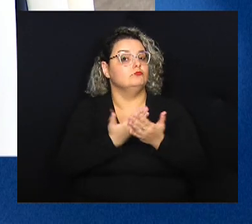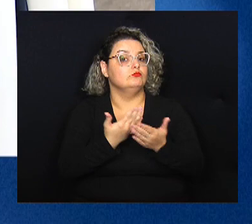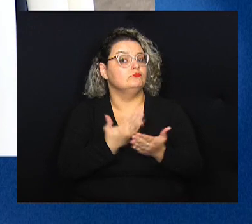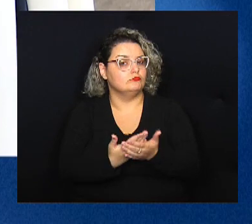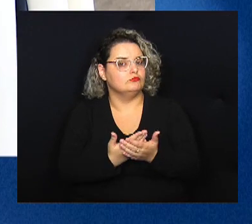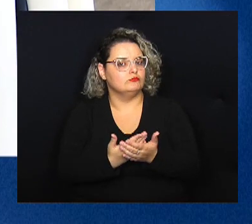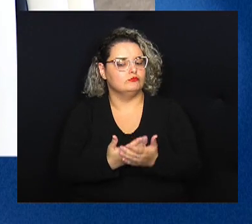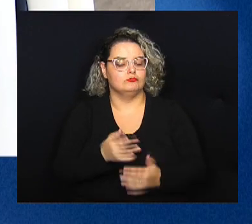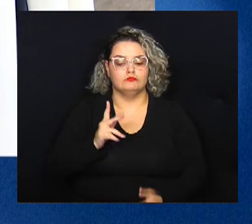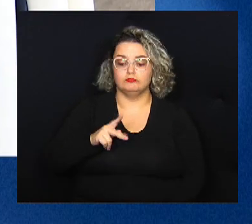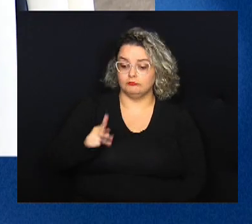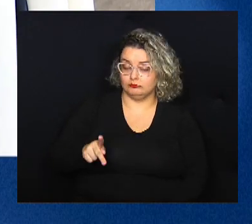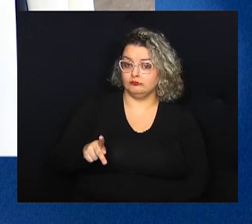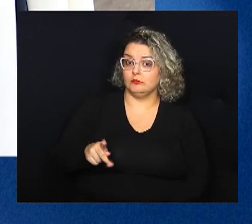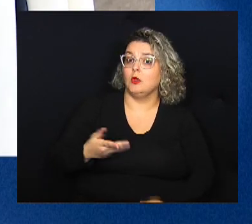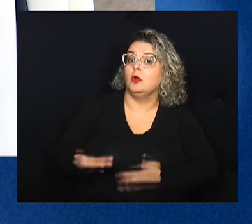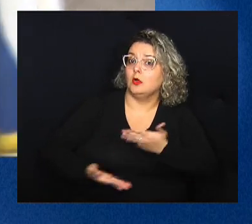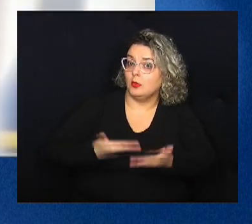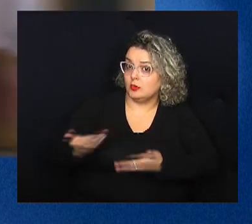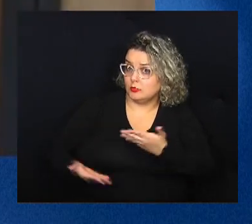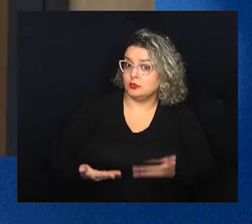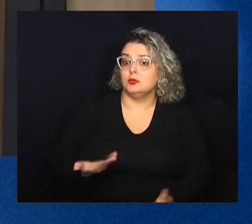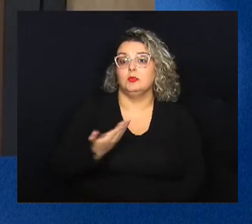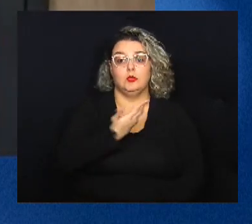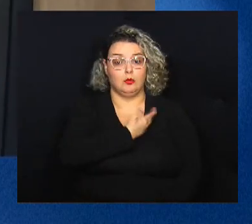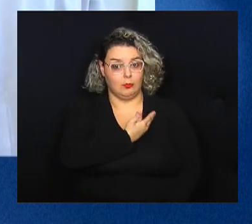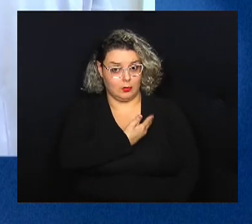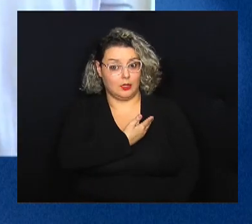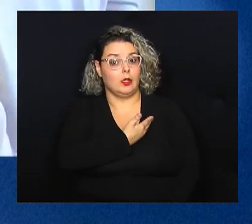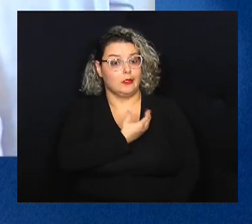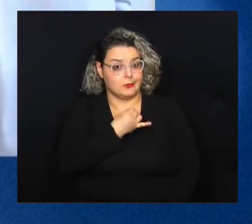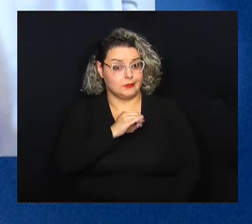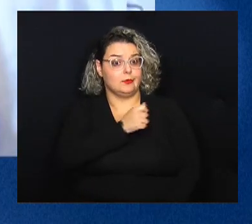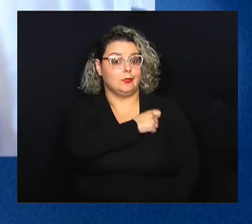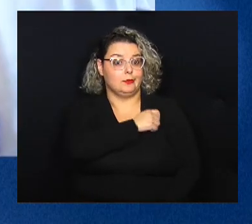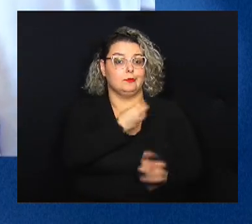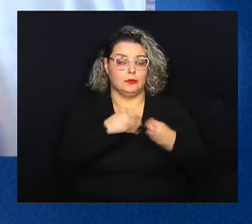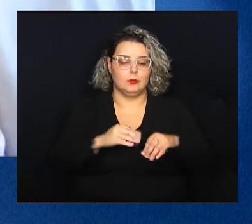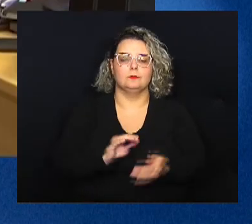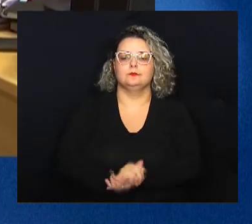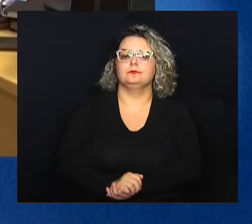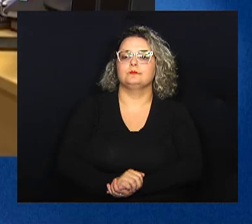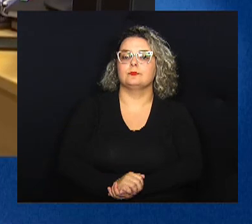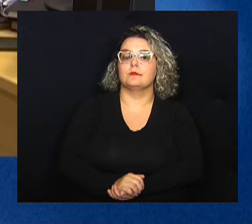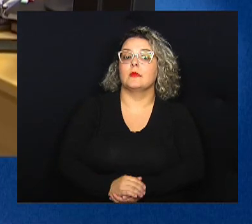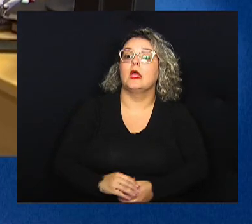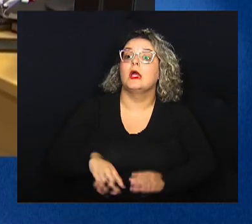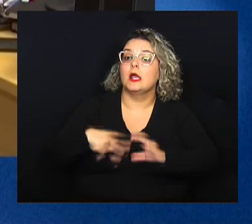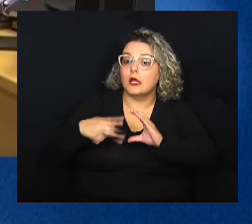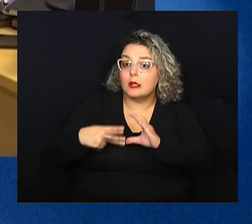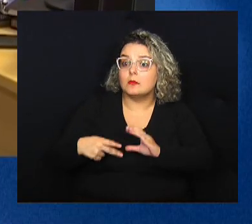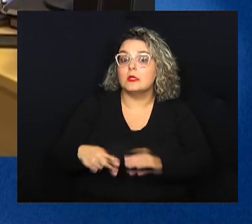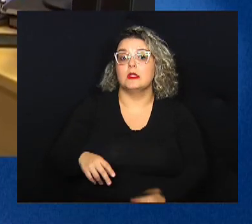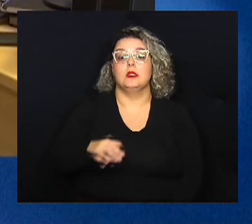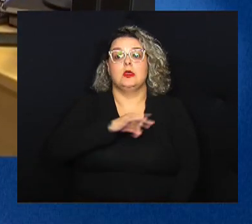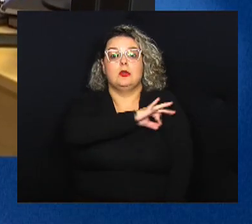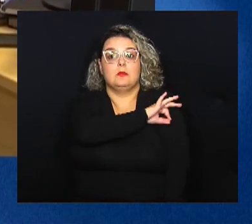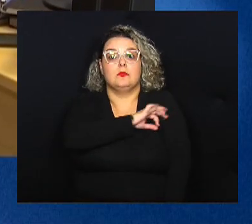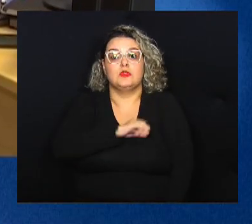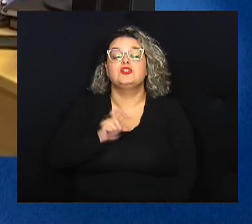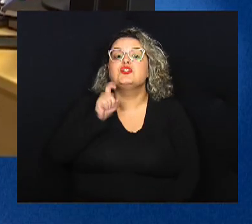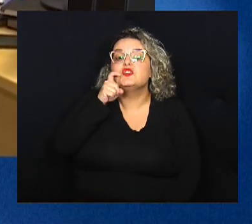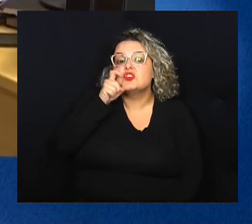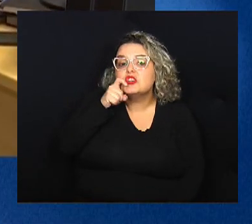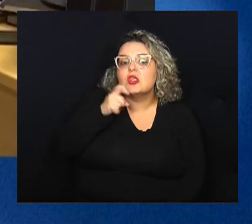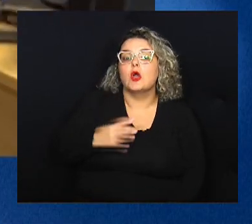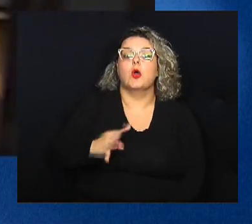professores, servidores ou colegas. Câmara e Prefeitura de Araras conhecem os procedimentos do